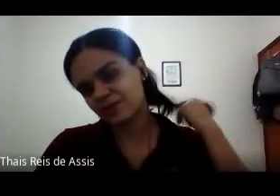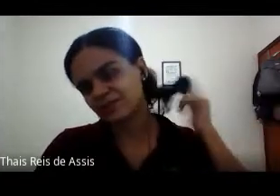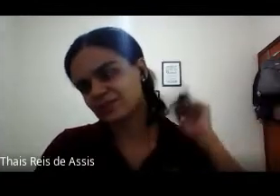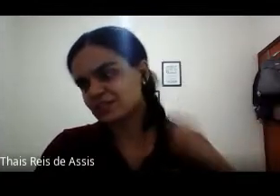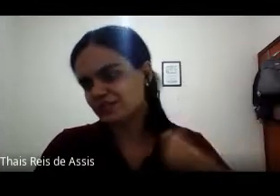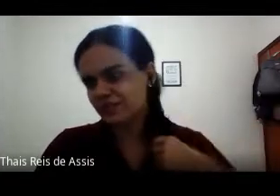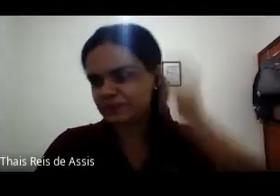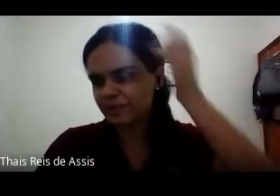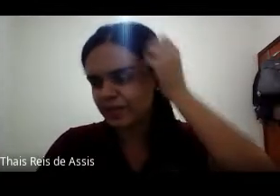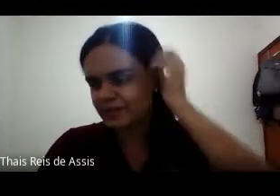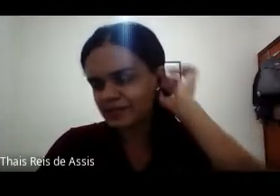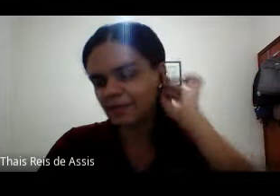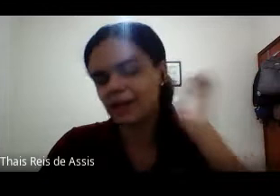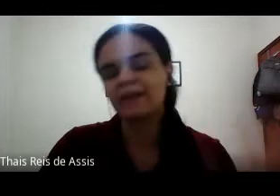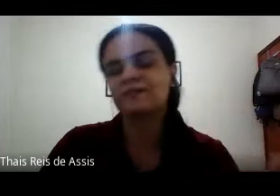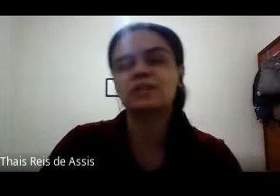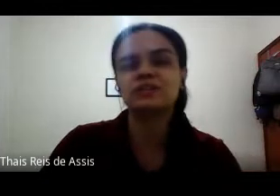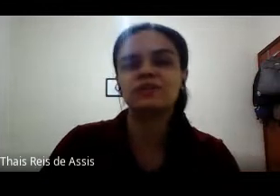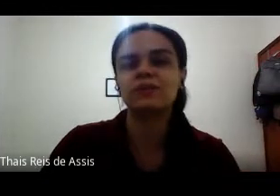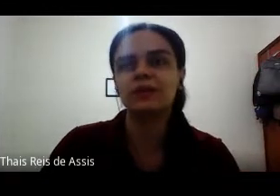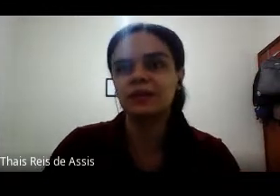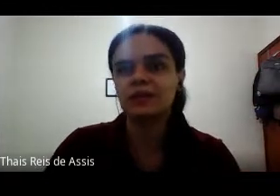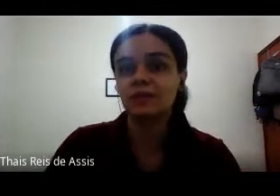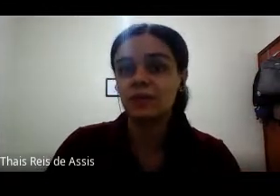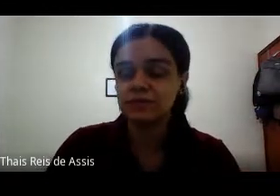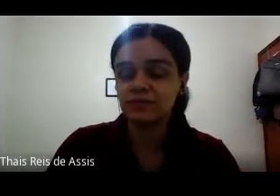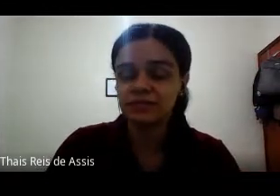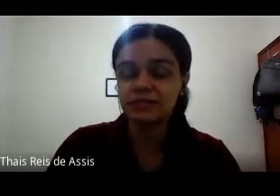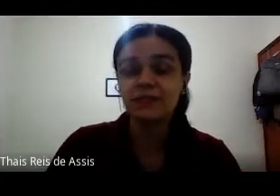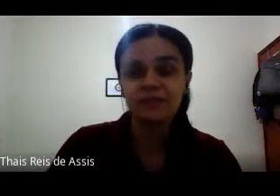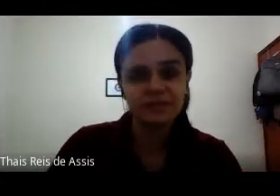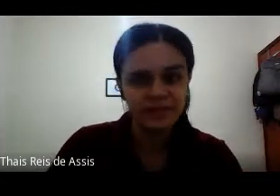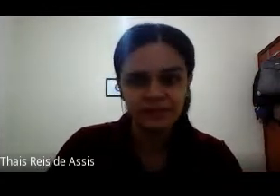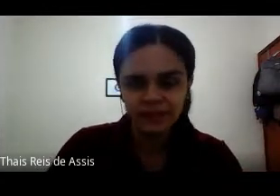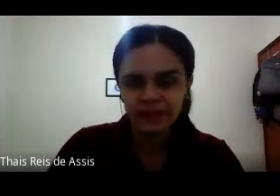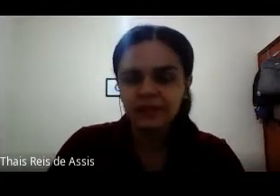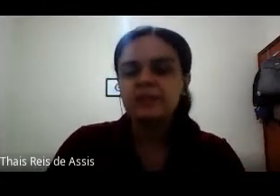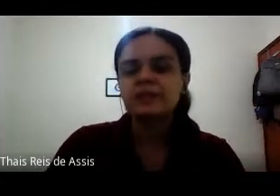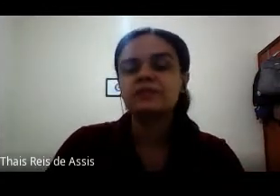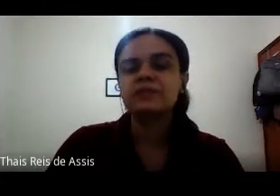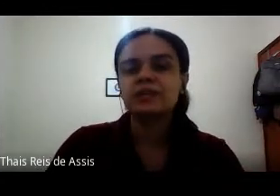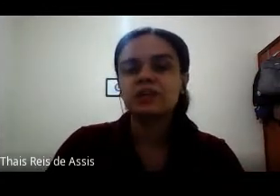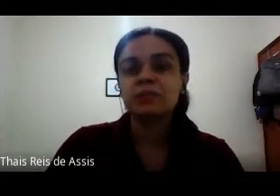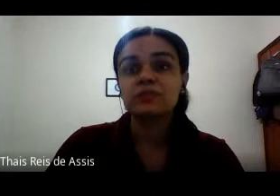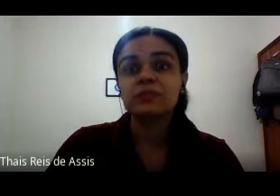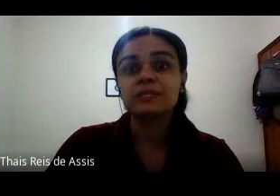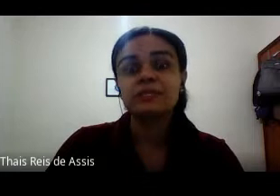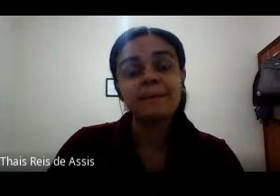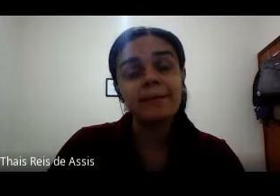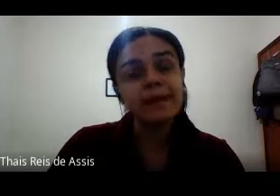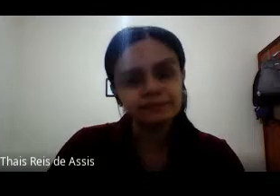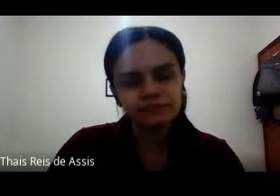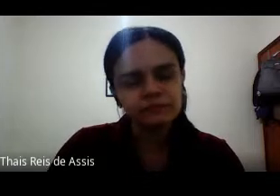eu acho que vocês já tiveram experiências que marcaram vocês de forma que são coisas que vocês não vão fazer dentro de sala de aula. O professor precisa